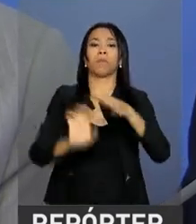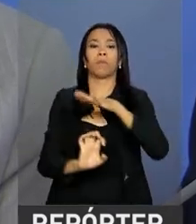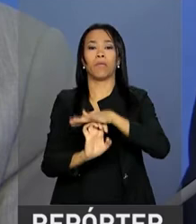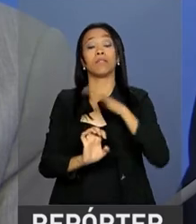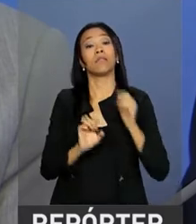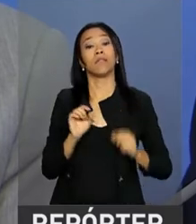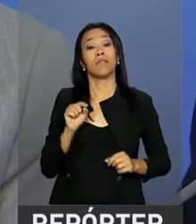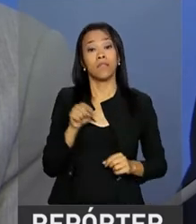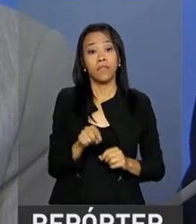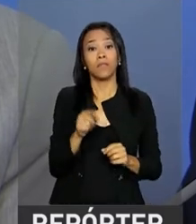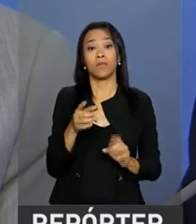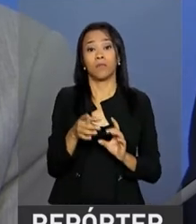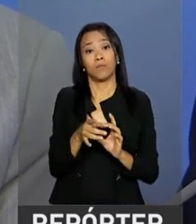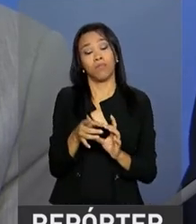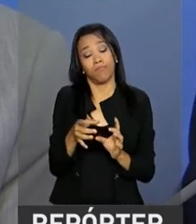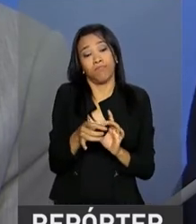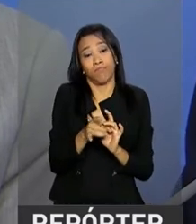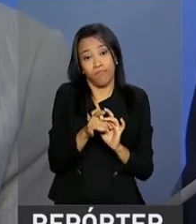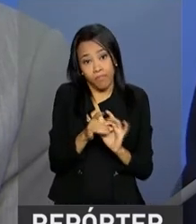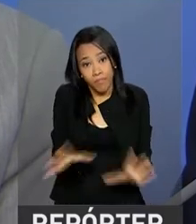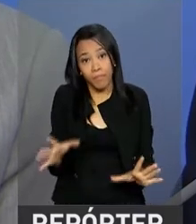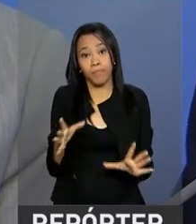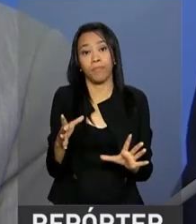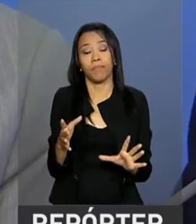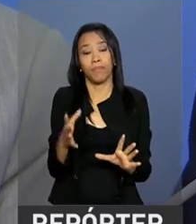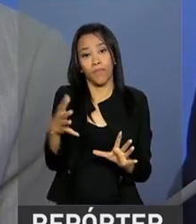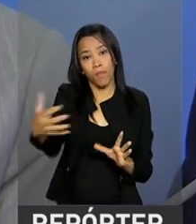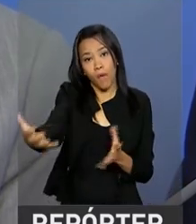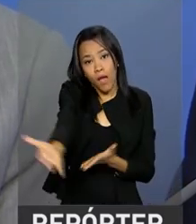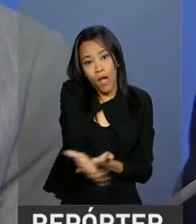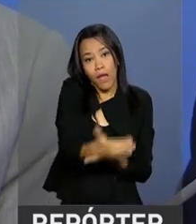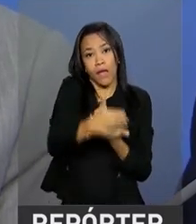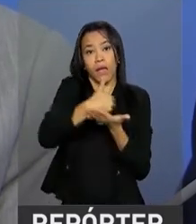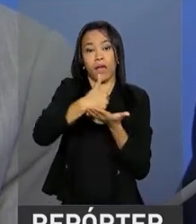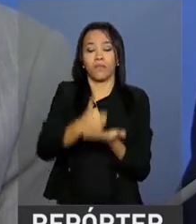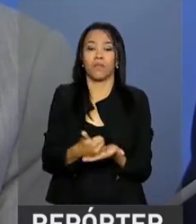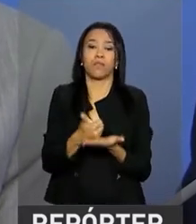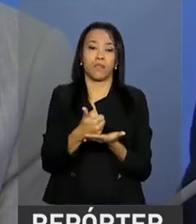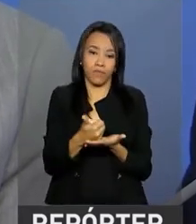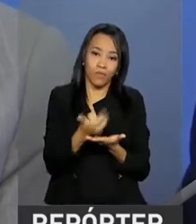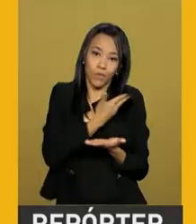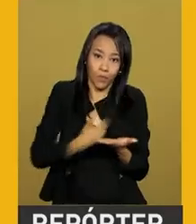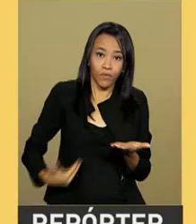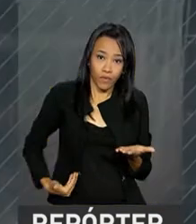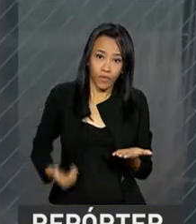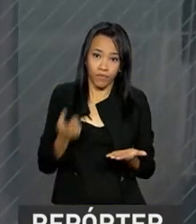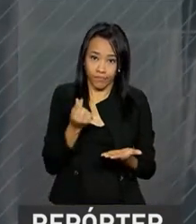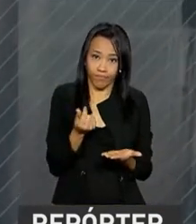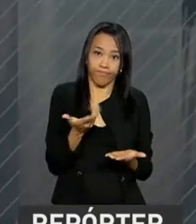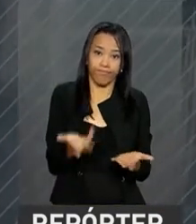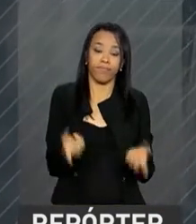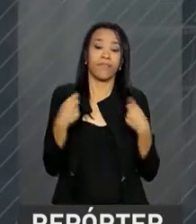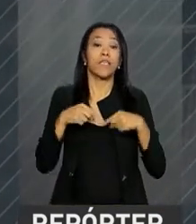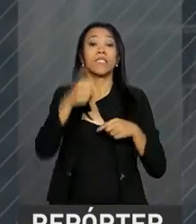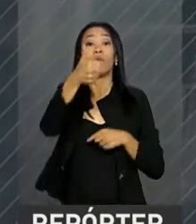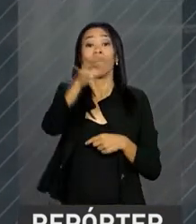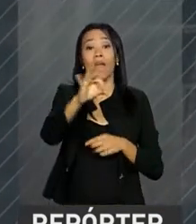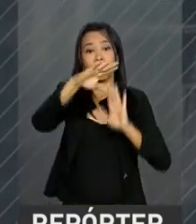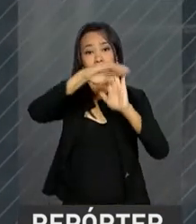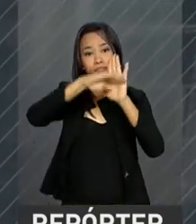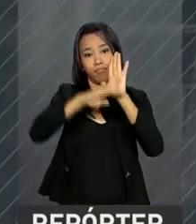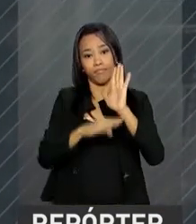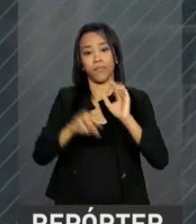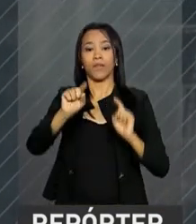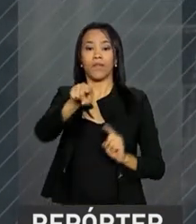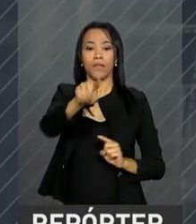a uma arrecadação por parte do governo federal são dez medidas entre elas